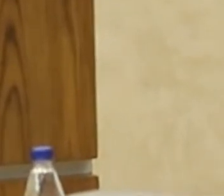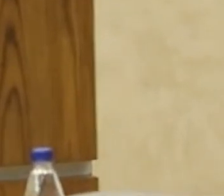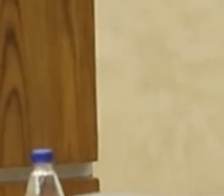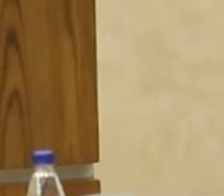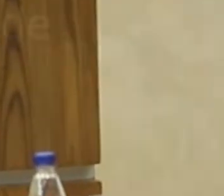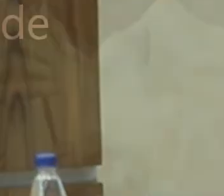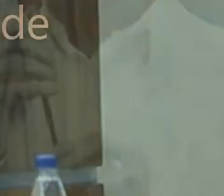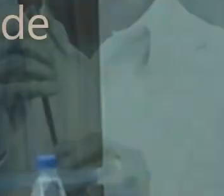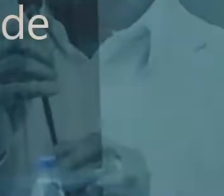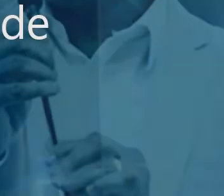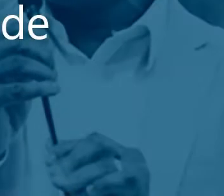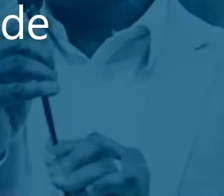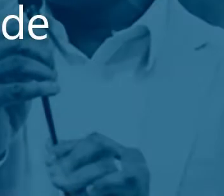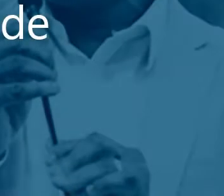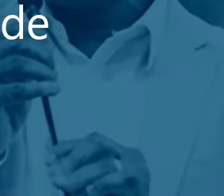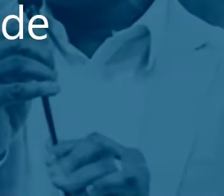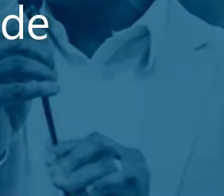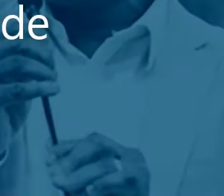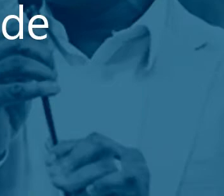do nosso munícipe.